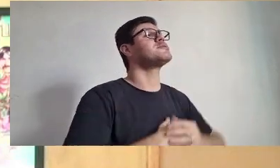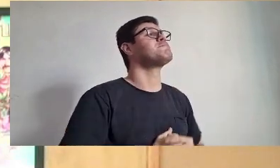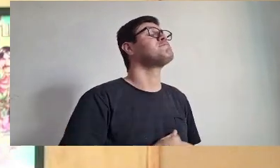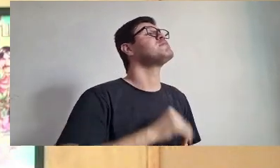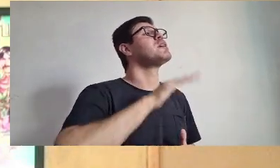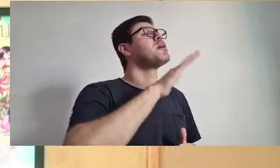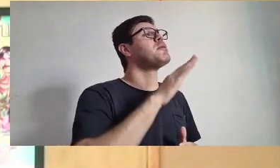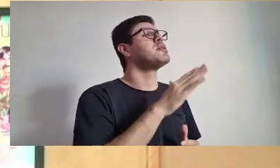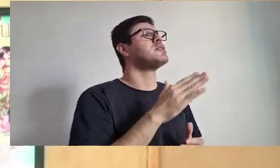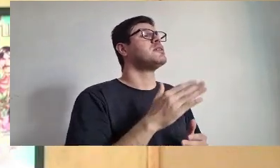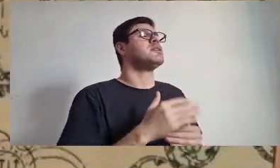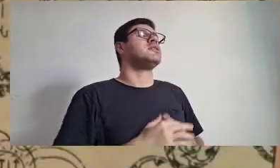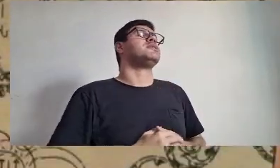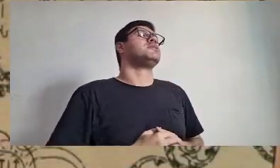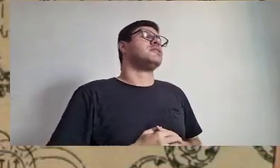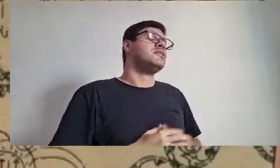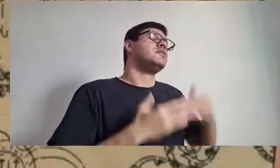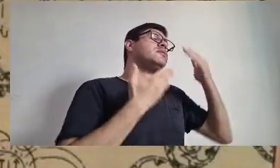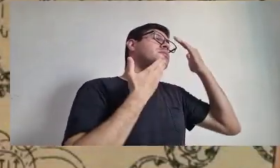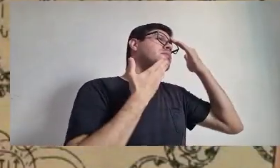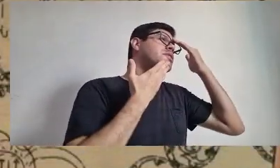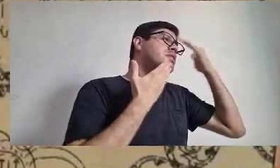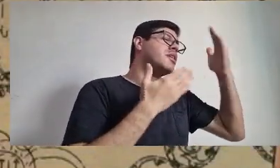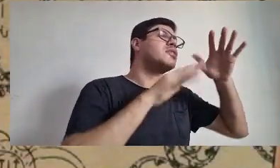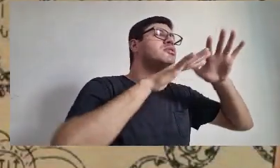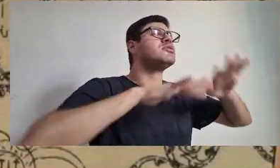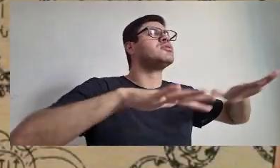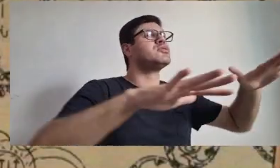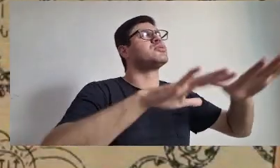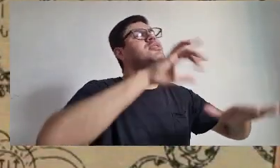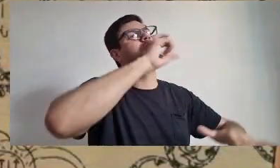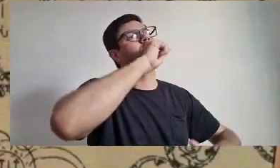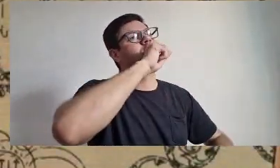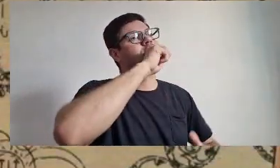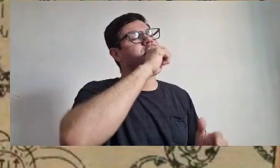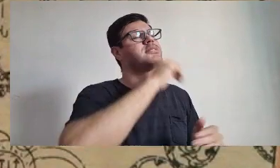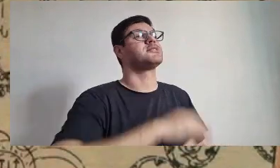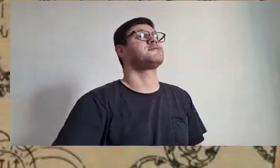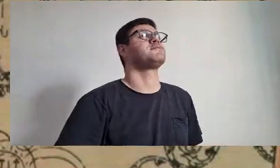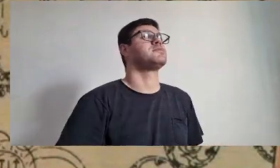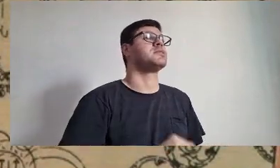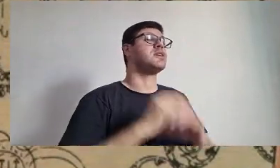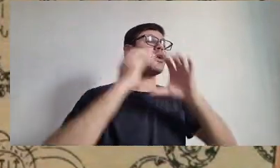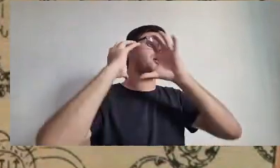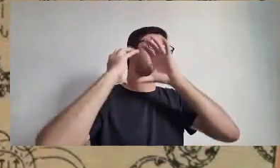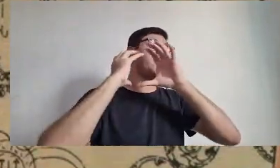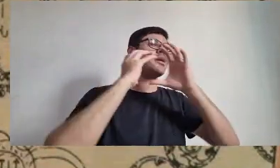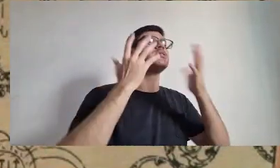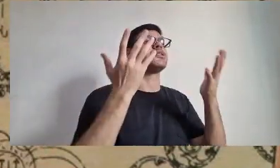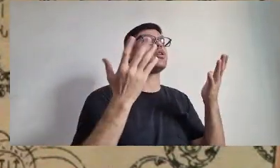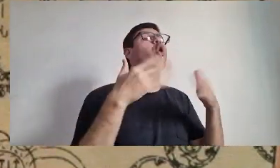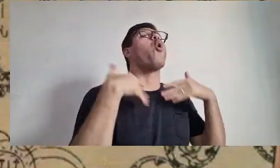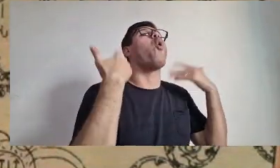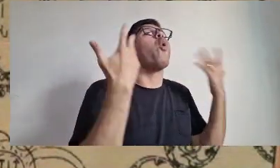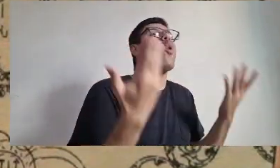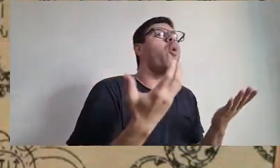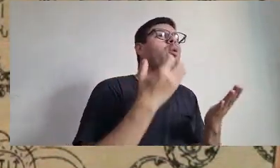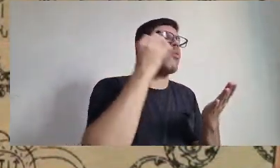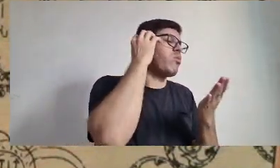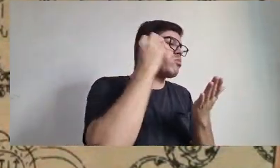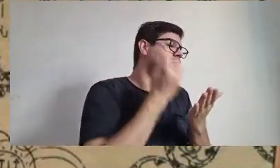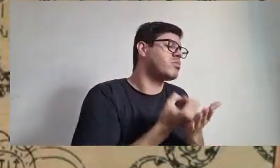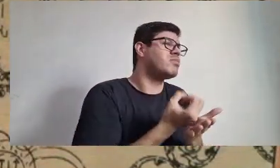toda a população, tantos quantos assistirem a este podcast. Podcast. Então,